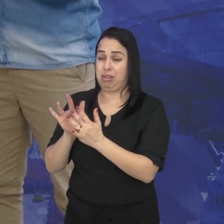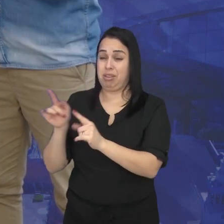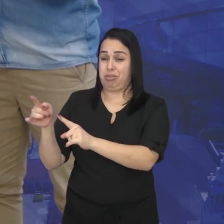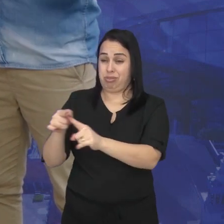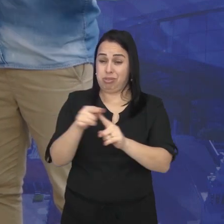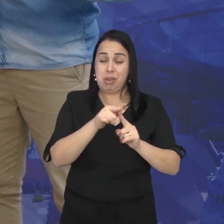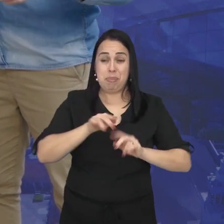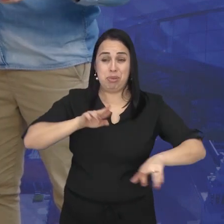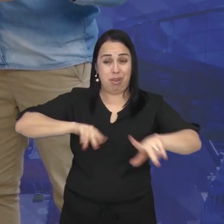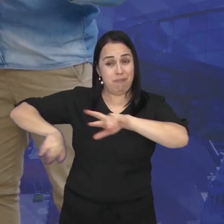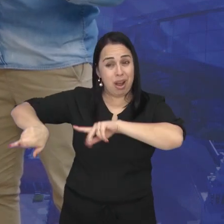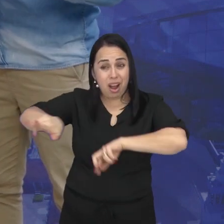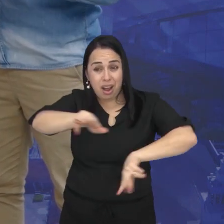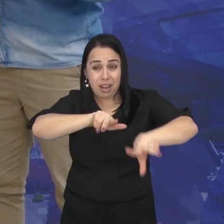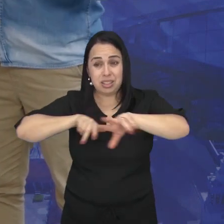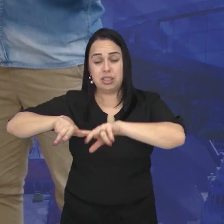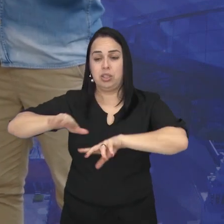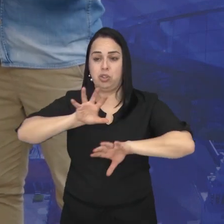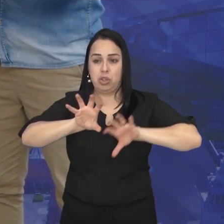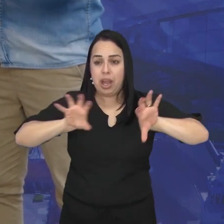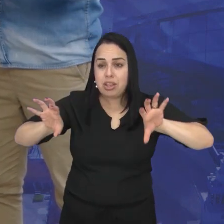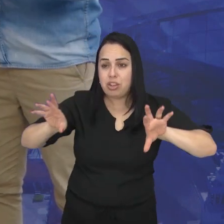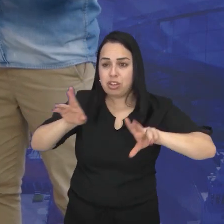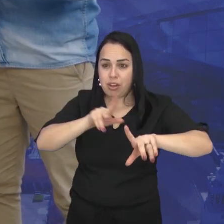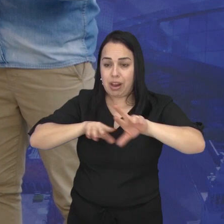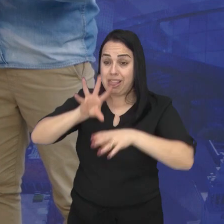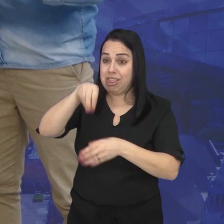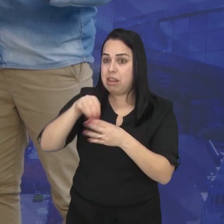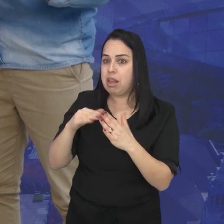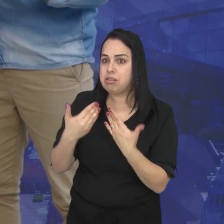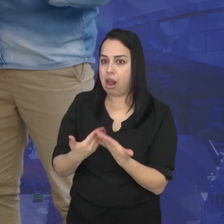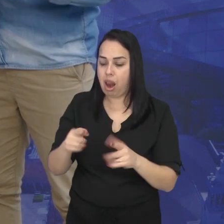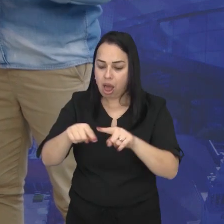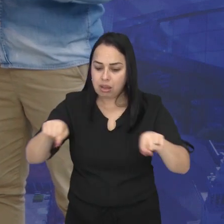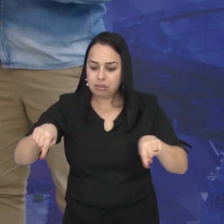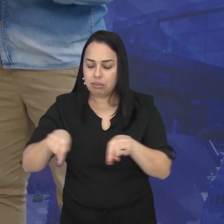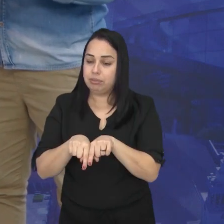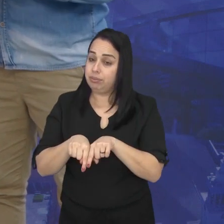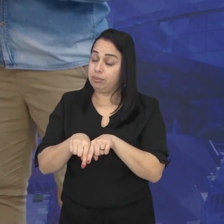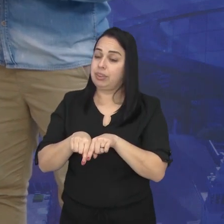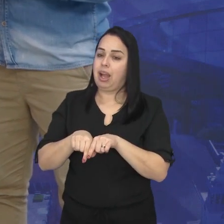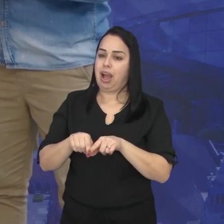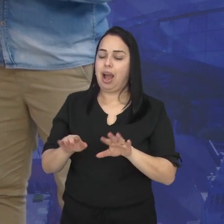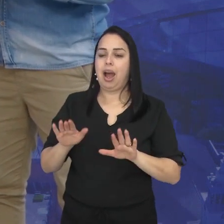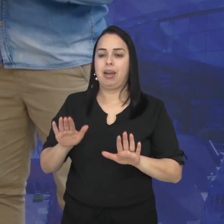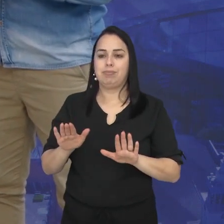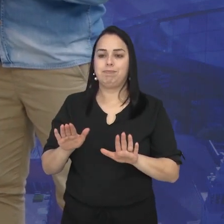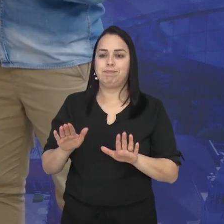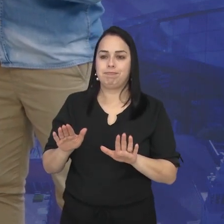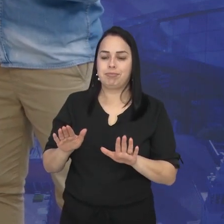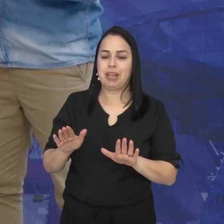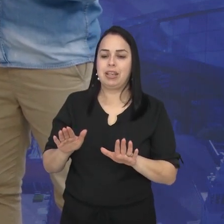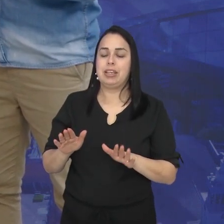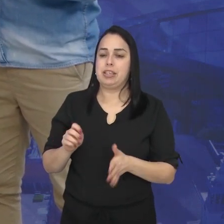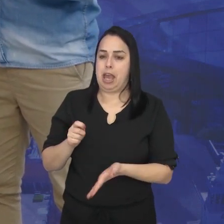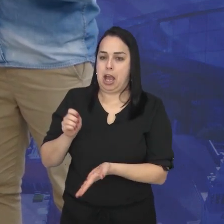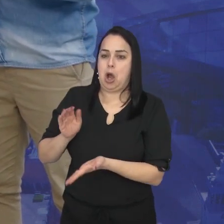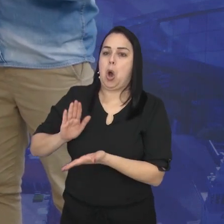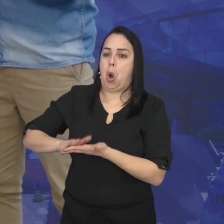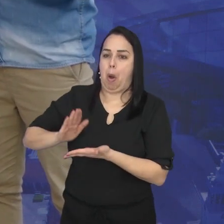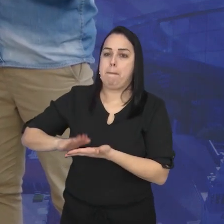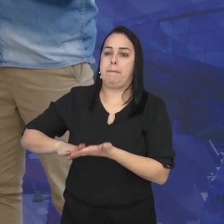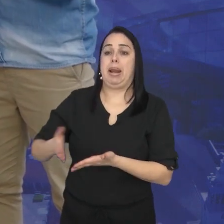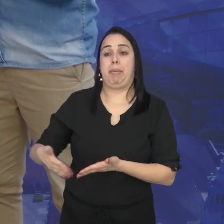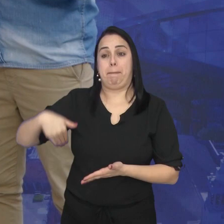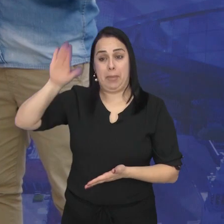pessoas ali, várias pessoas diferentes dentro da sala de aula, né? E muitas vezes exige